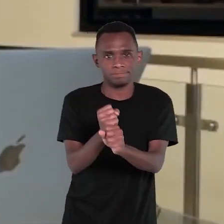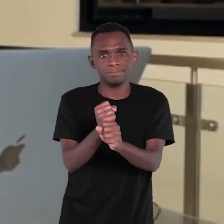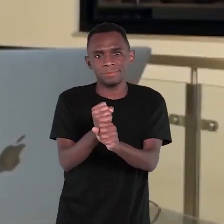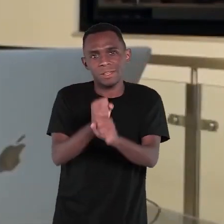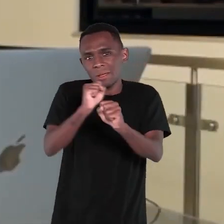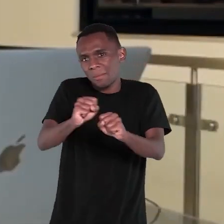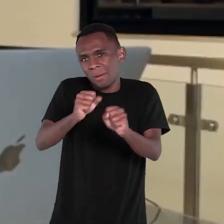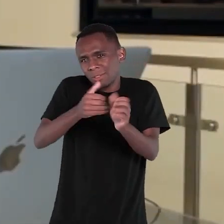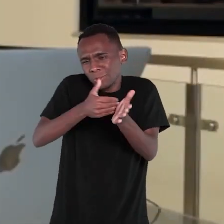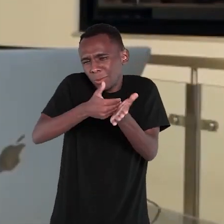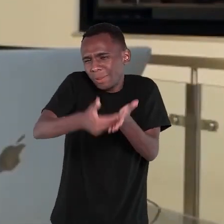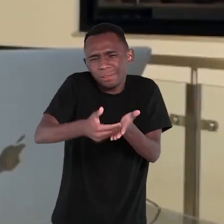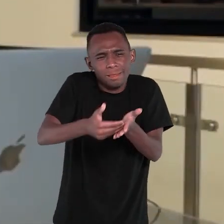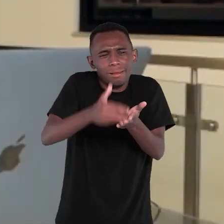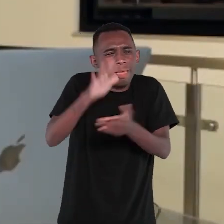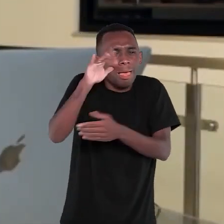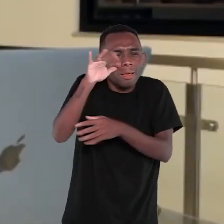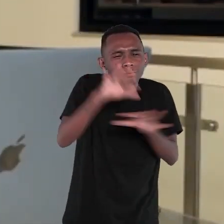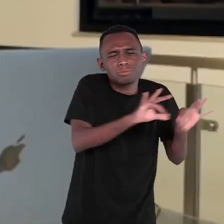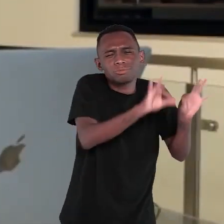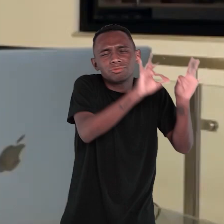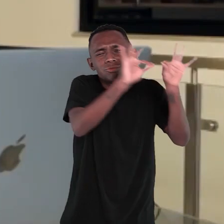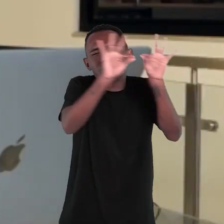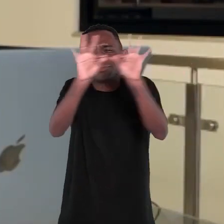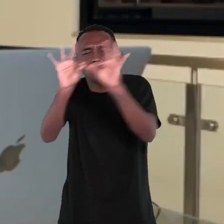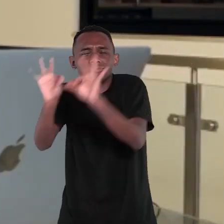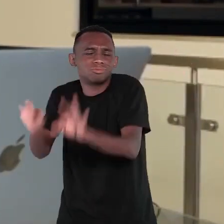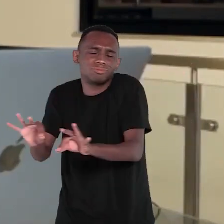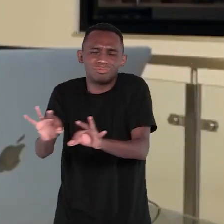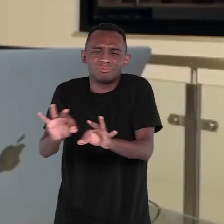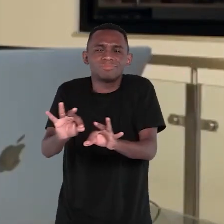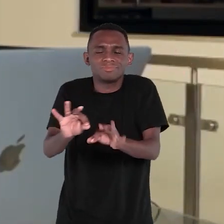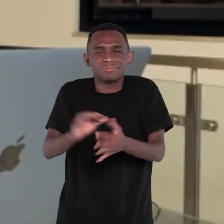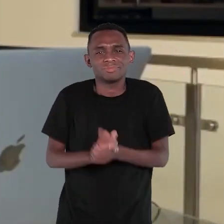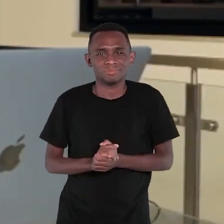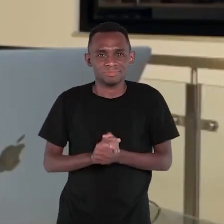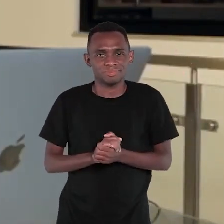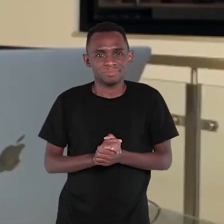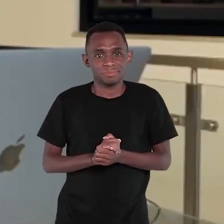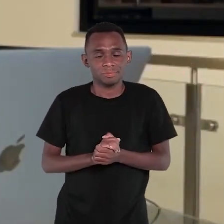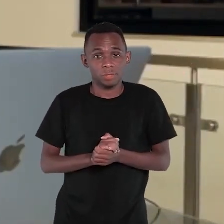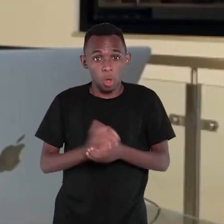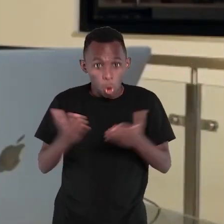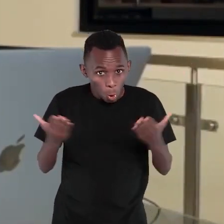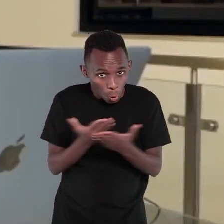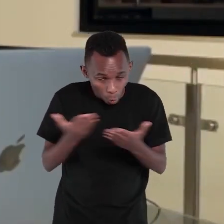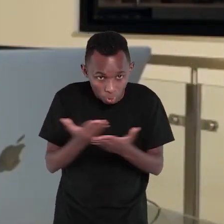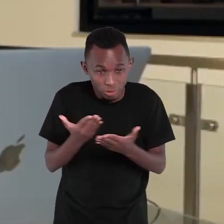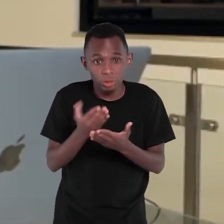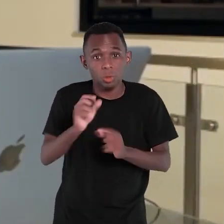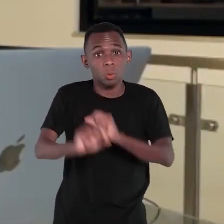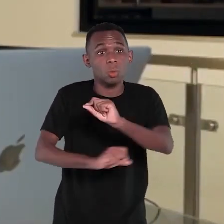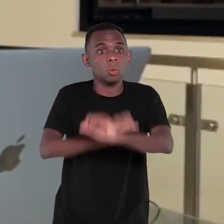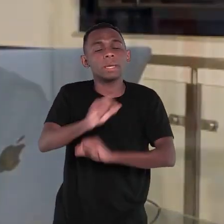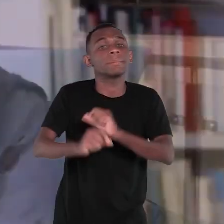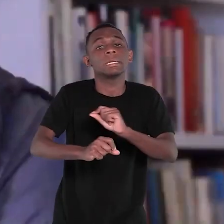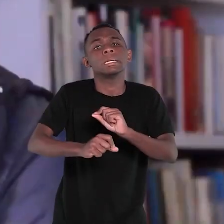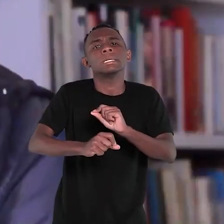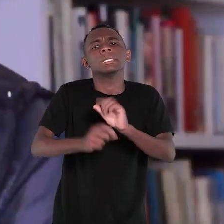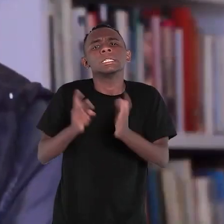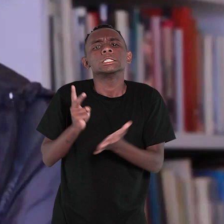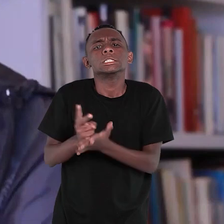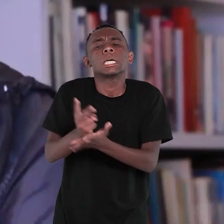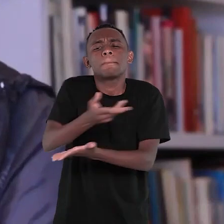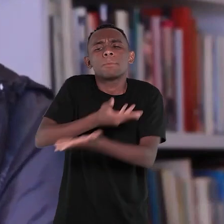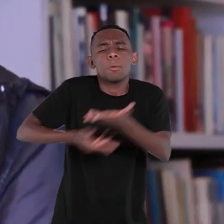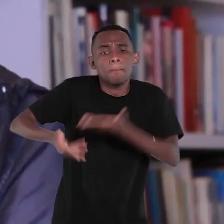trabalho. Pode começar aí a maratonar, que daqui 3 meses a gente conversa, tá? Hoje, a gente realiza